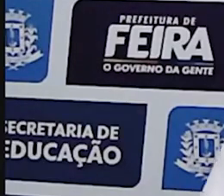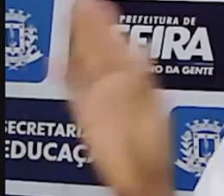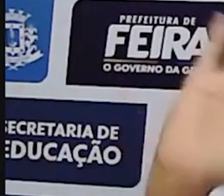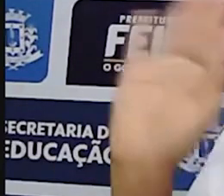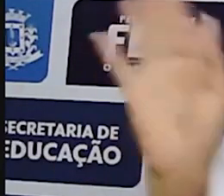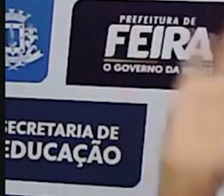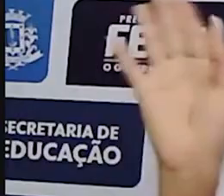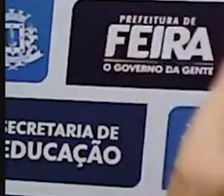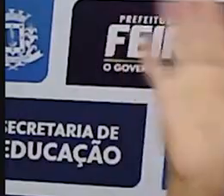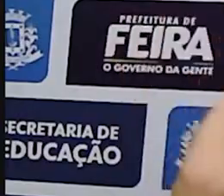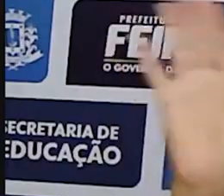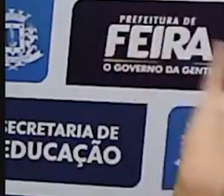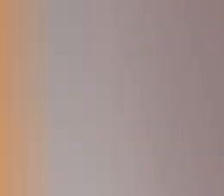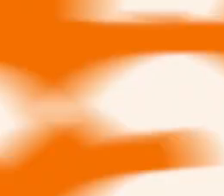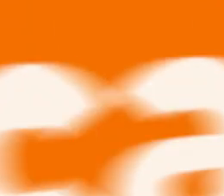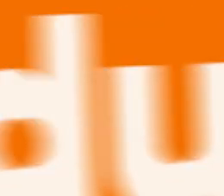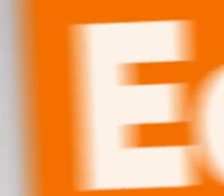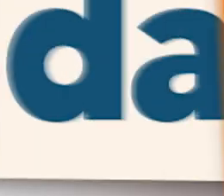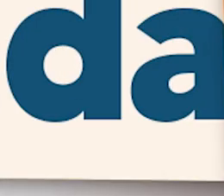Tchau!